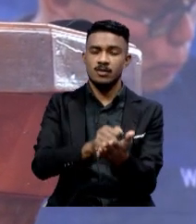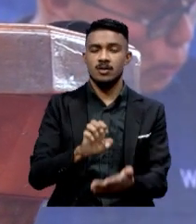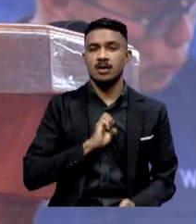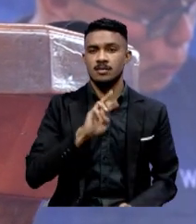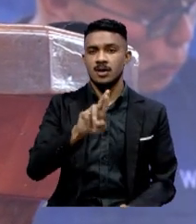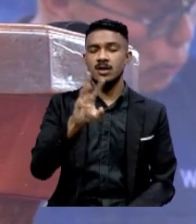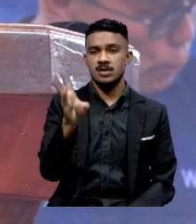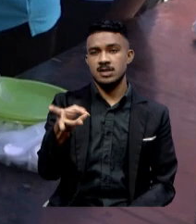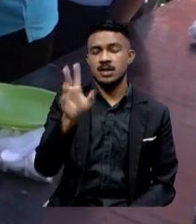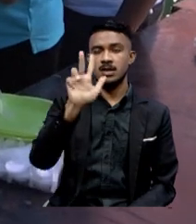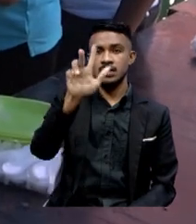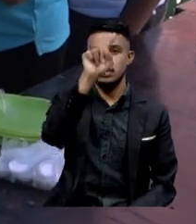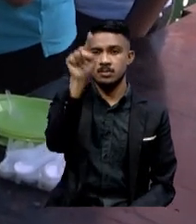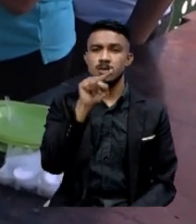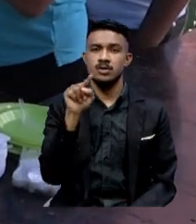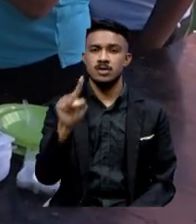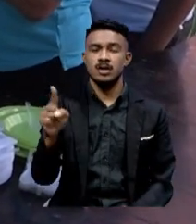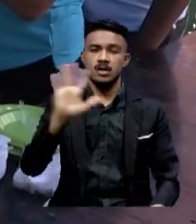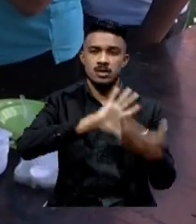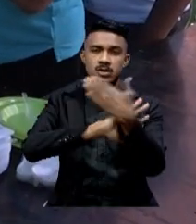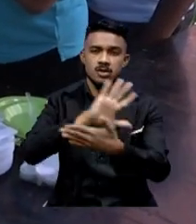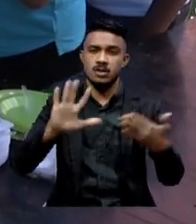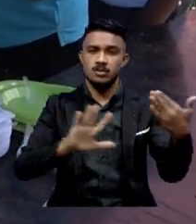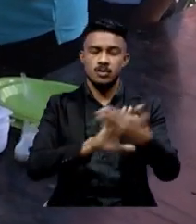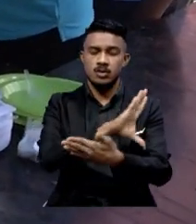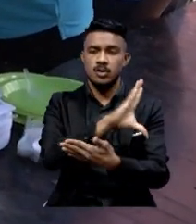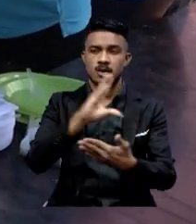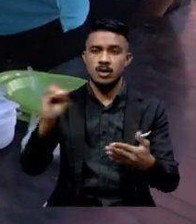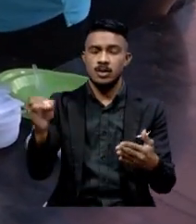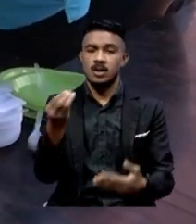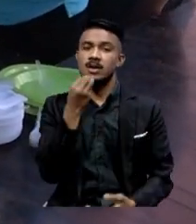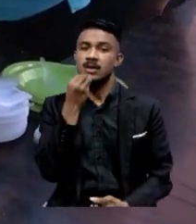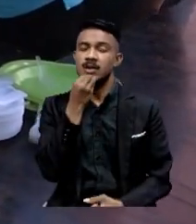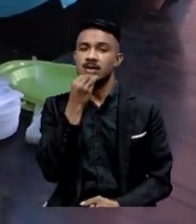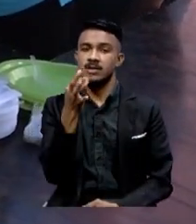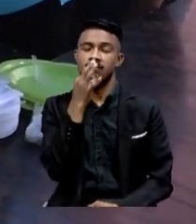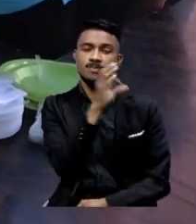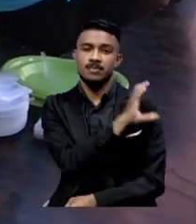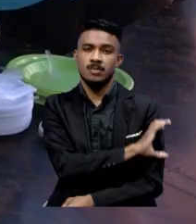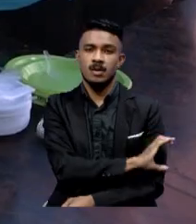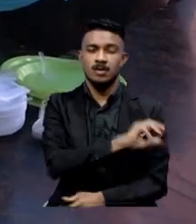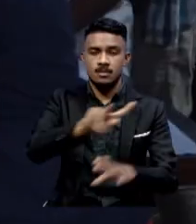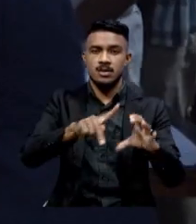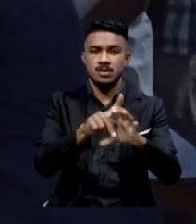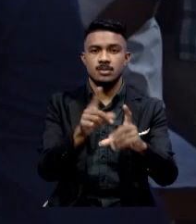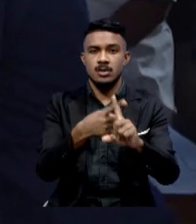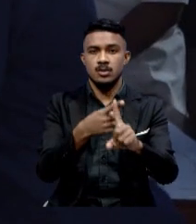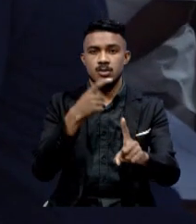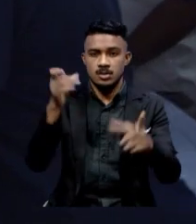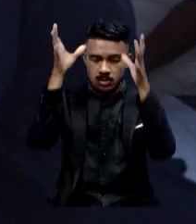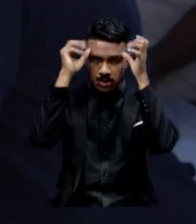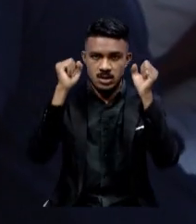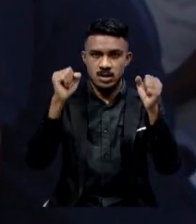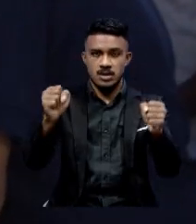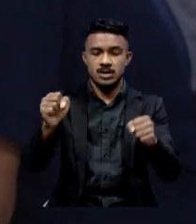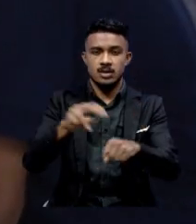63%. Cerimônia lançamento nacional do programa Nutrição no Segurança Alimentar, né? Participa o vice-presidente do Parlamento